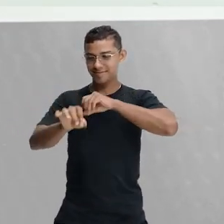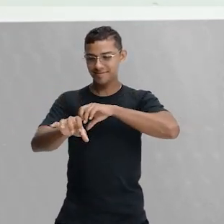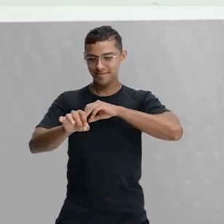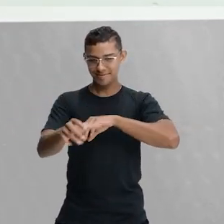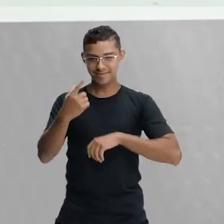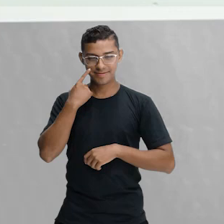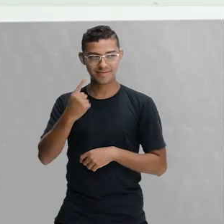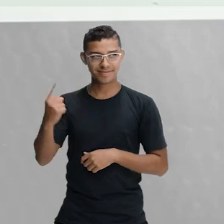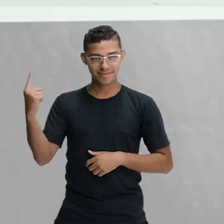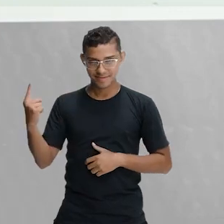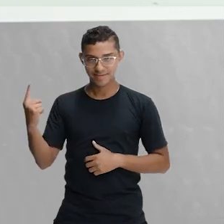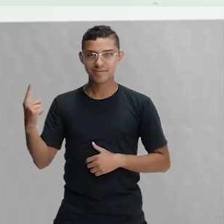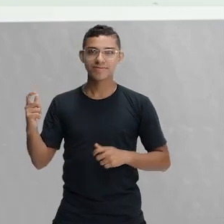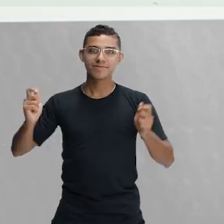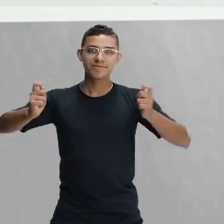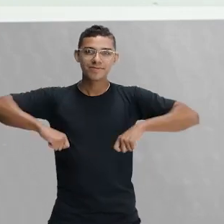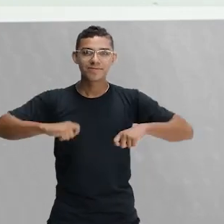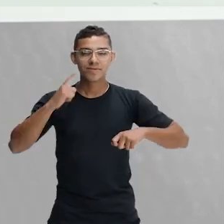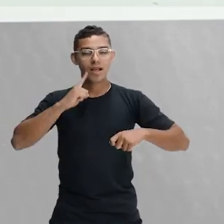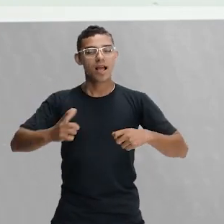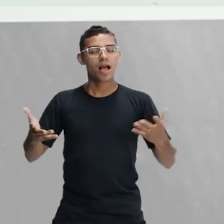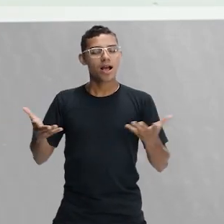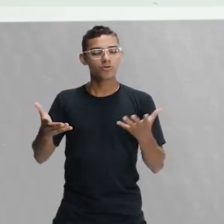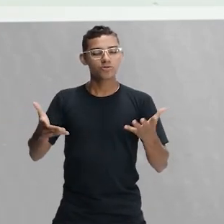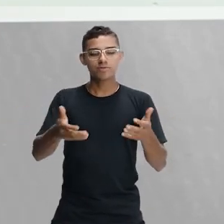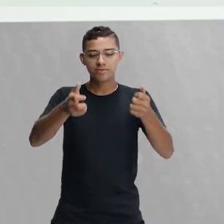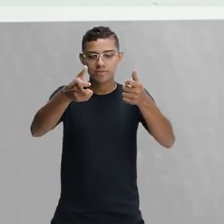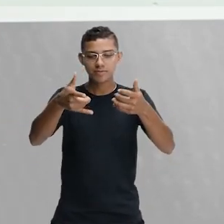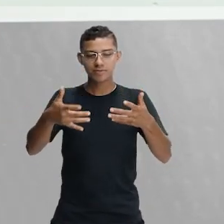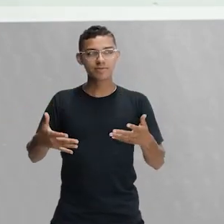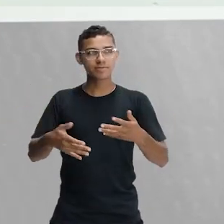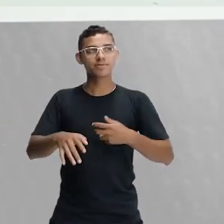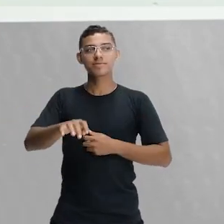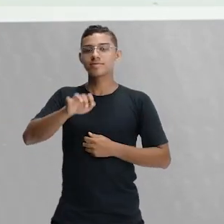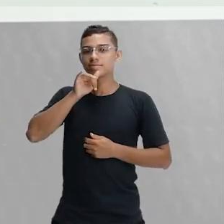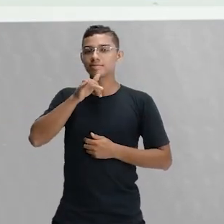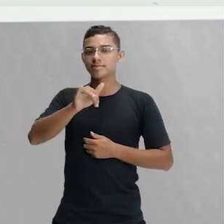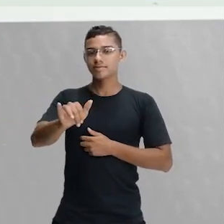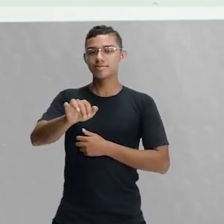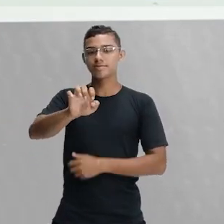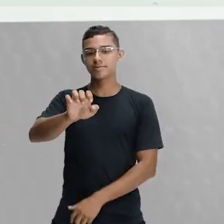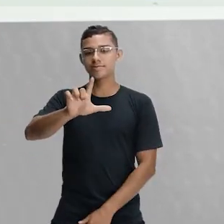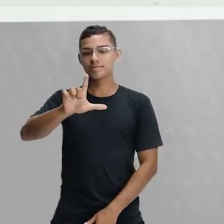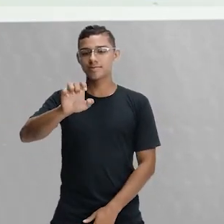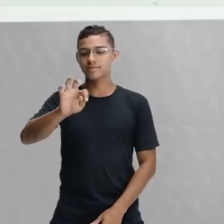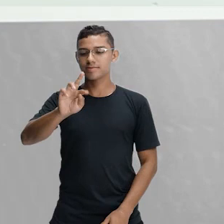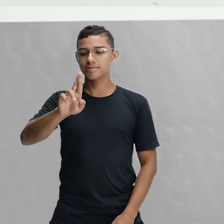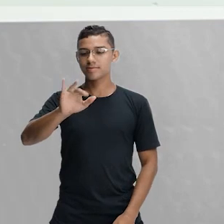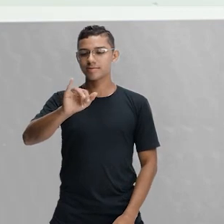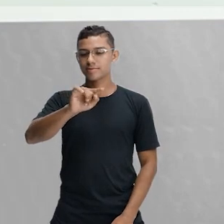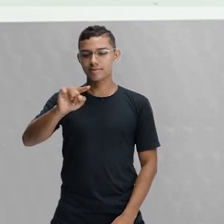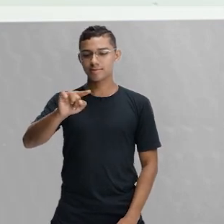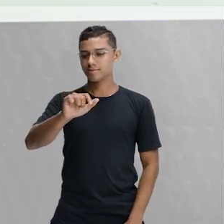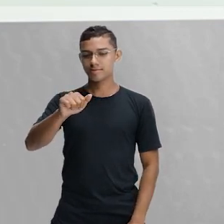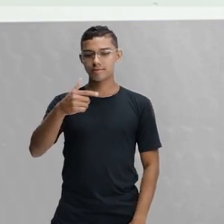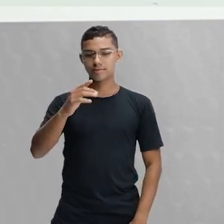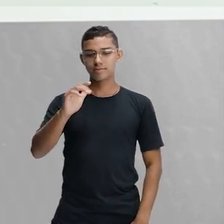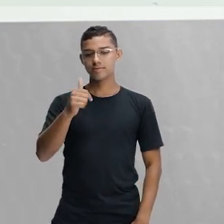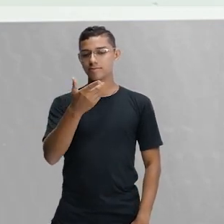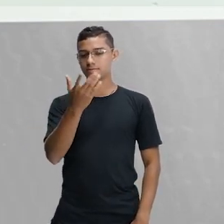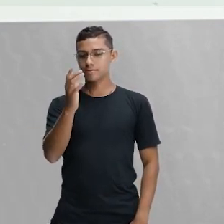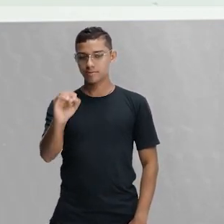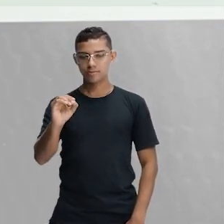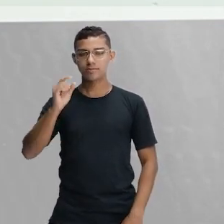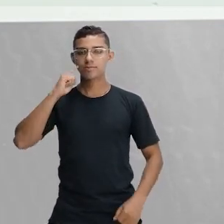nós vamos falar sobre processos de eletrização. Na aula passada, nós falamos aí sobre